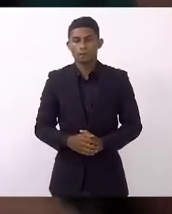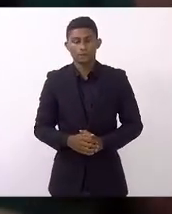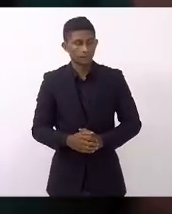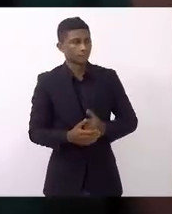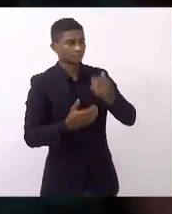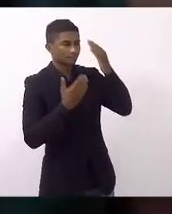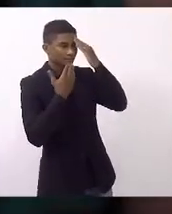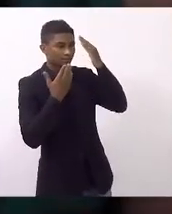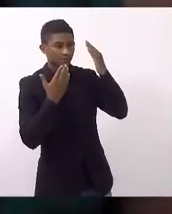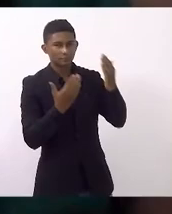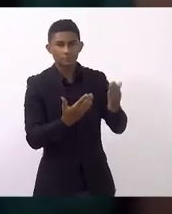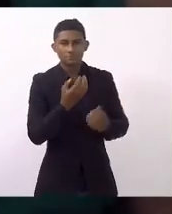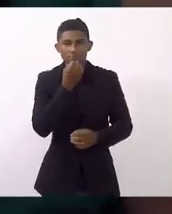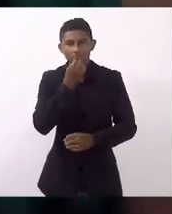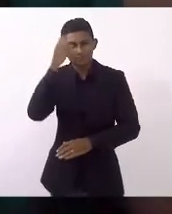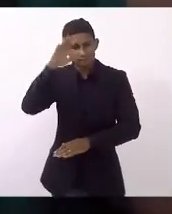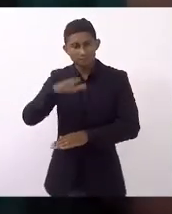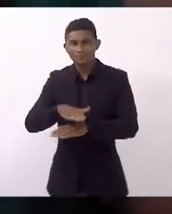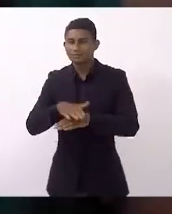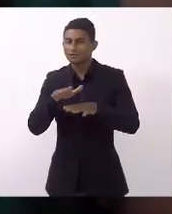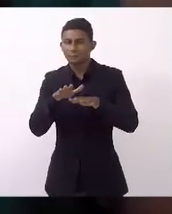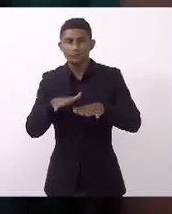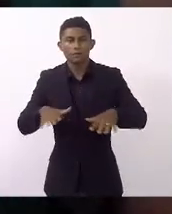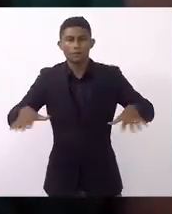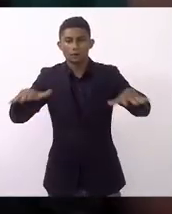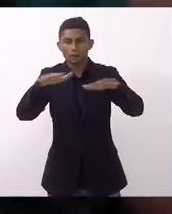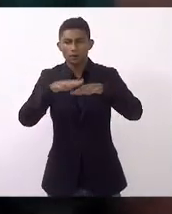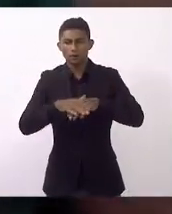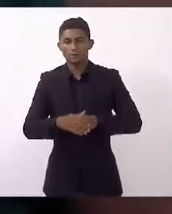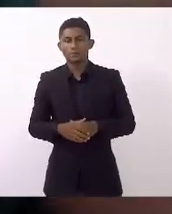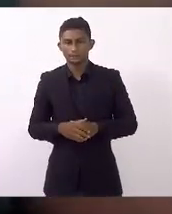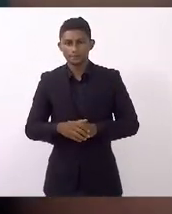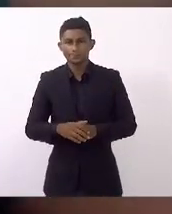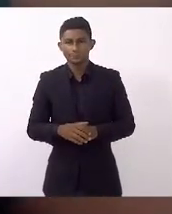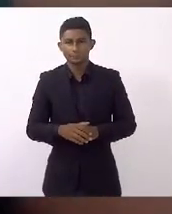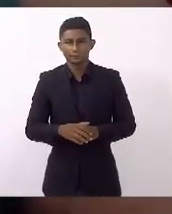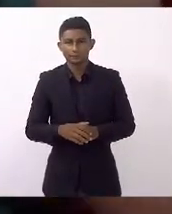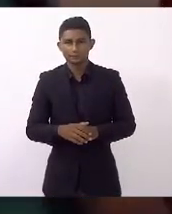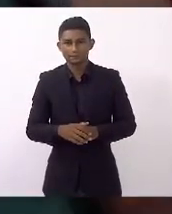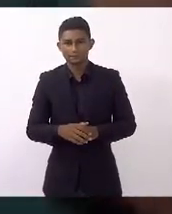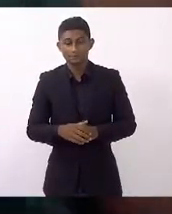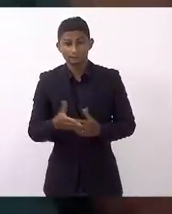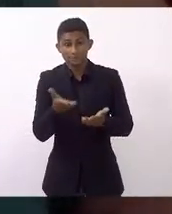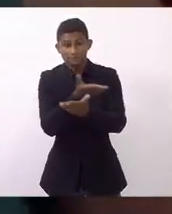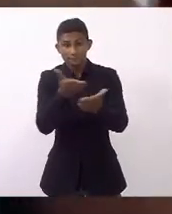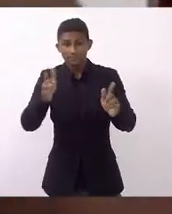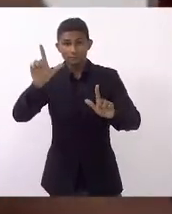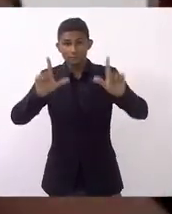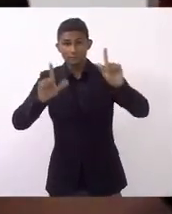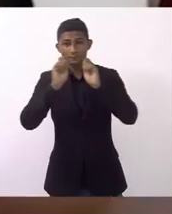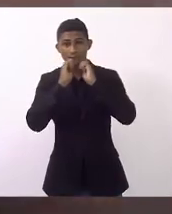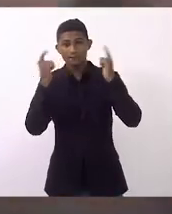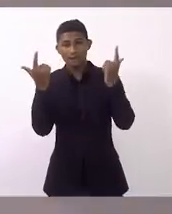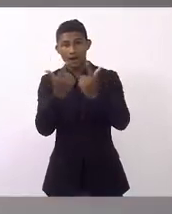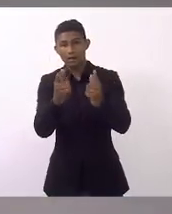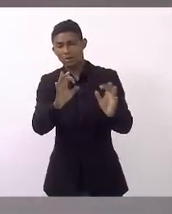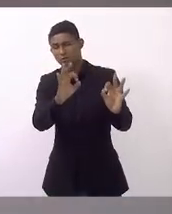Obrigada, presidente. Boa tarde a todos e todas. Boa tarde a quem nos assiste pela TV Alerj. Deixa eu